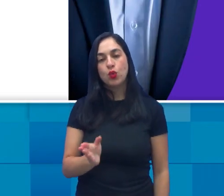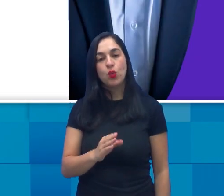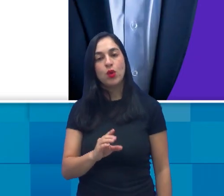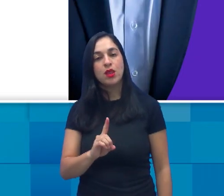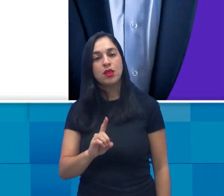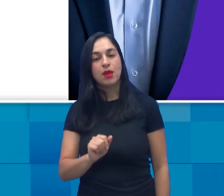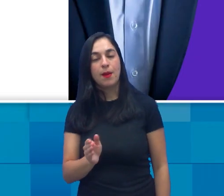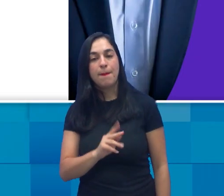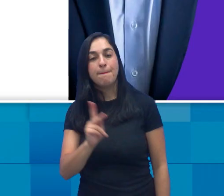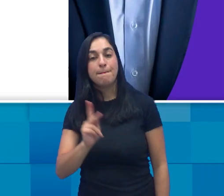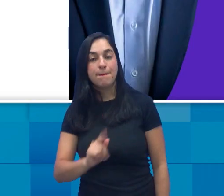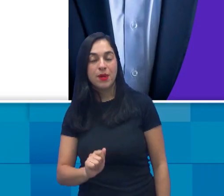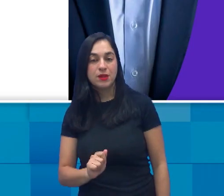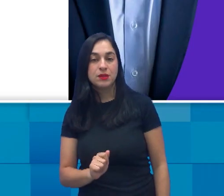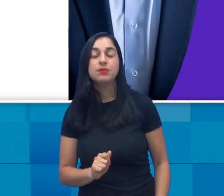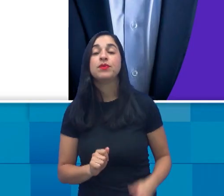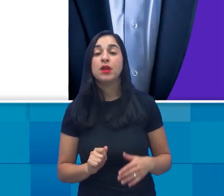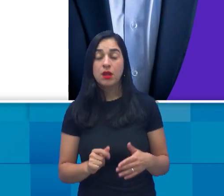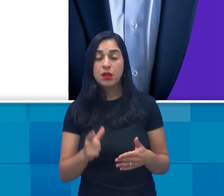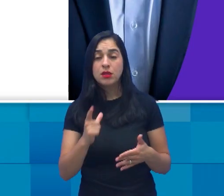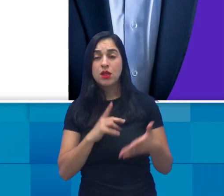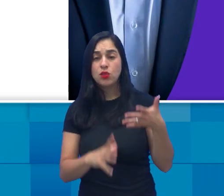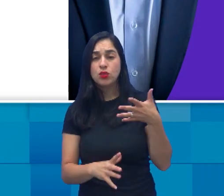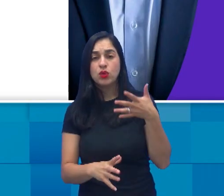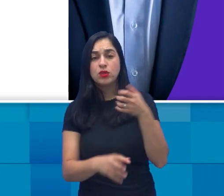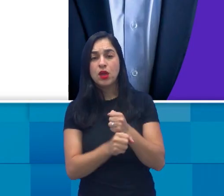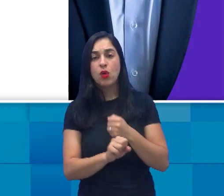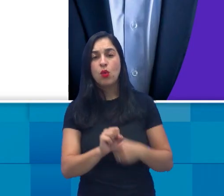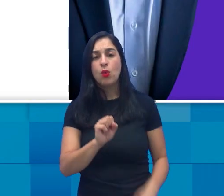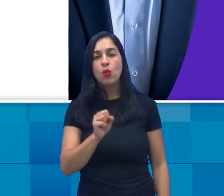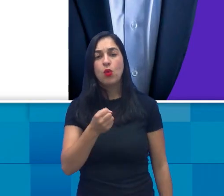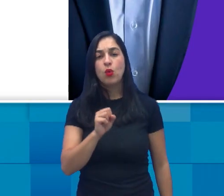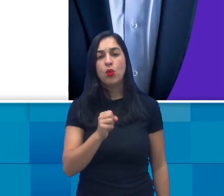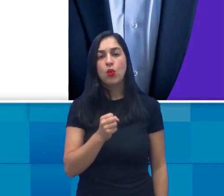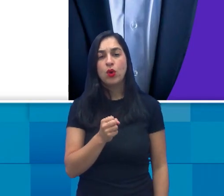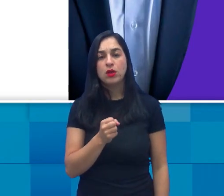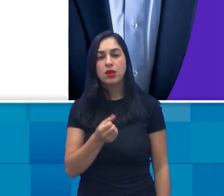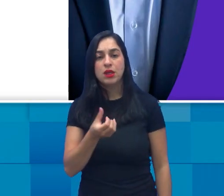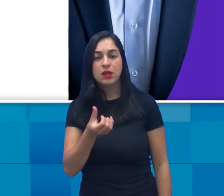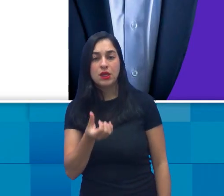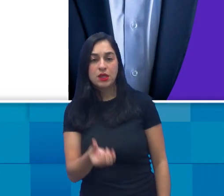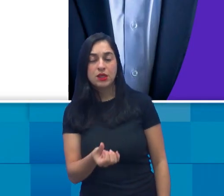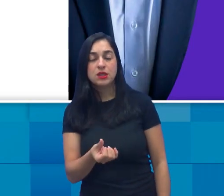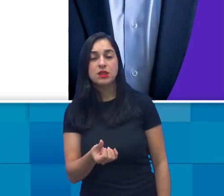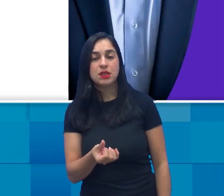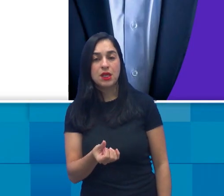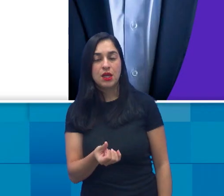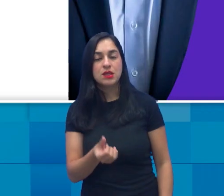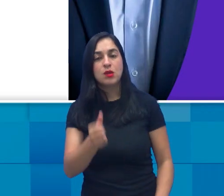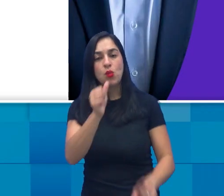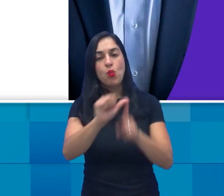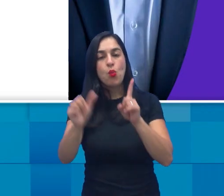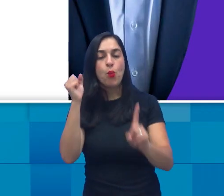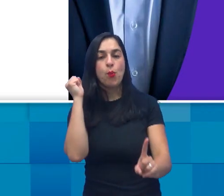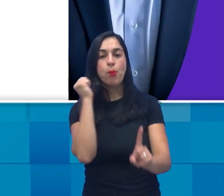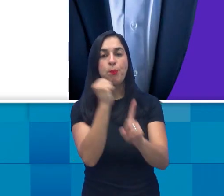casos de feminicídio no Estado de São Paulo neste período, um aumento de